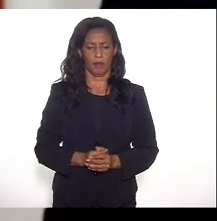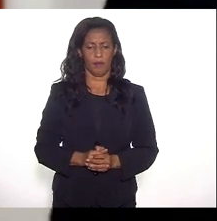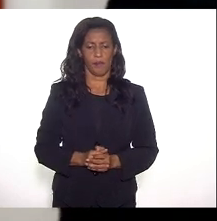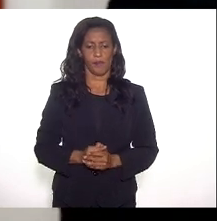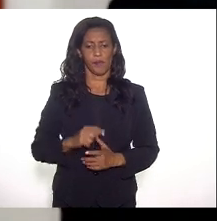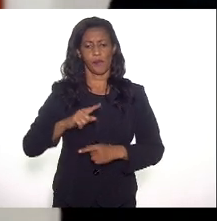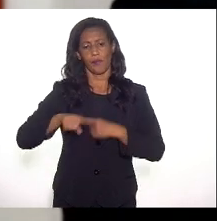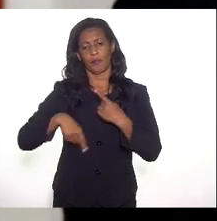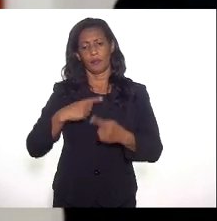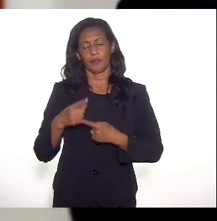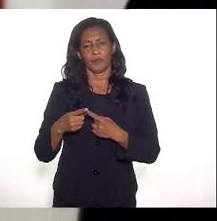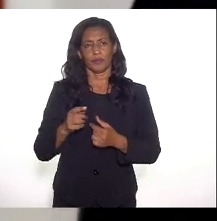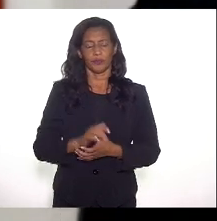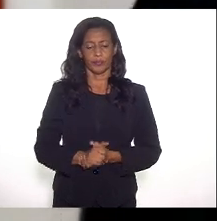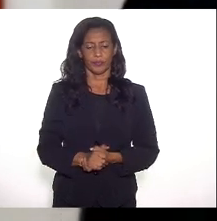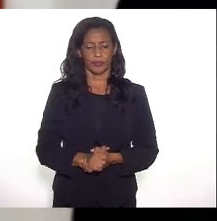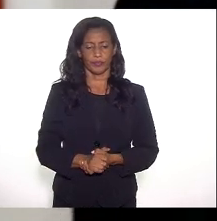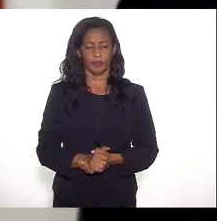após os vetos,